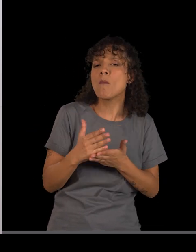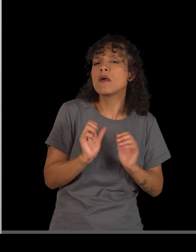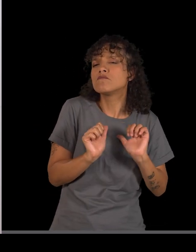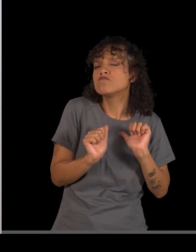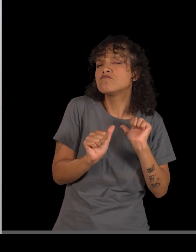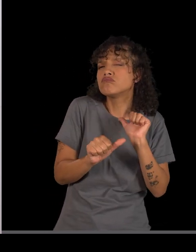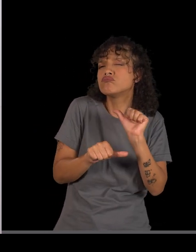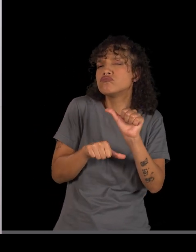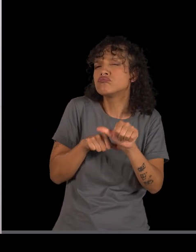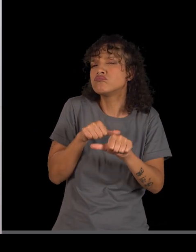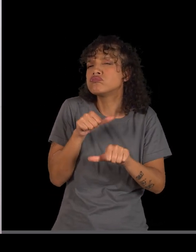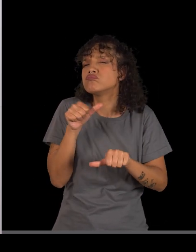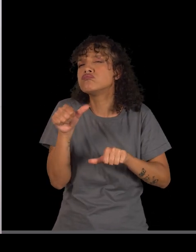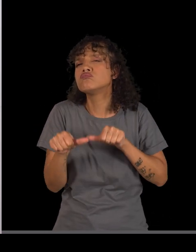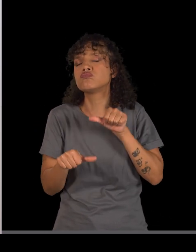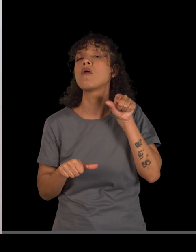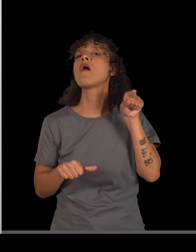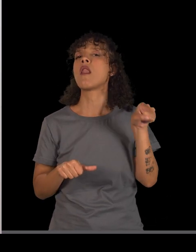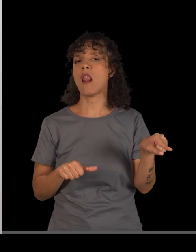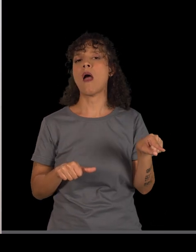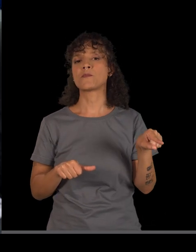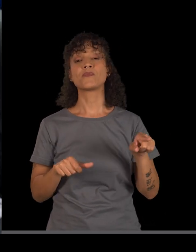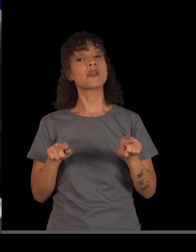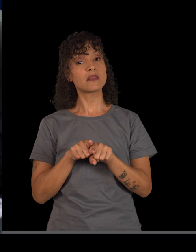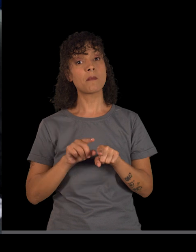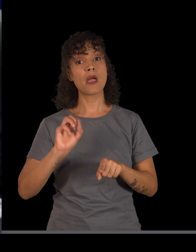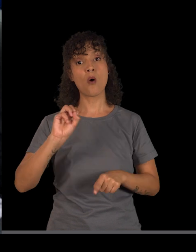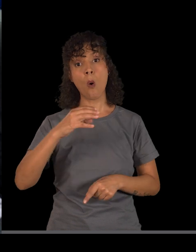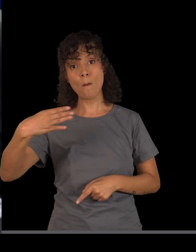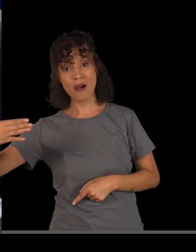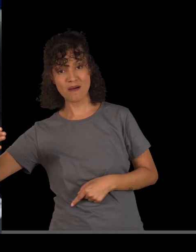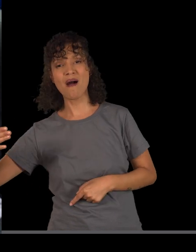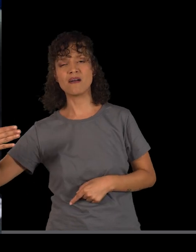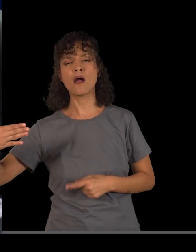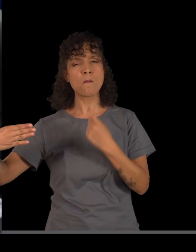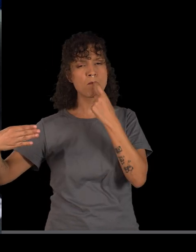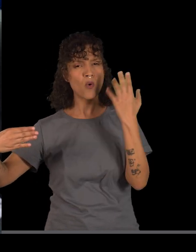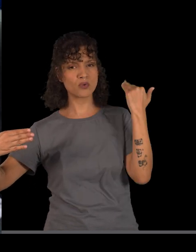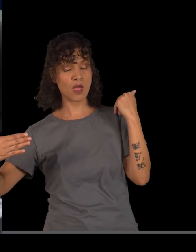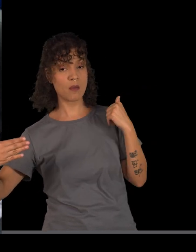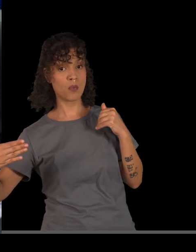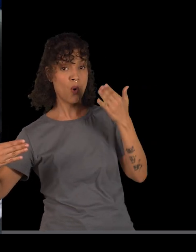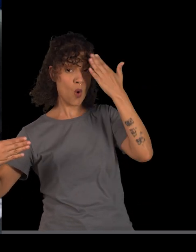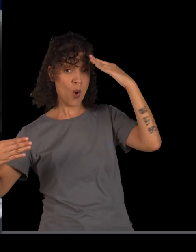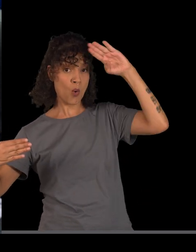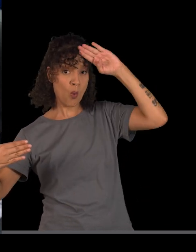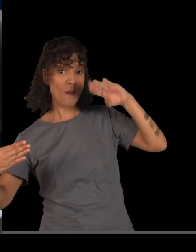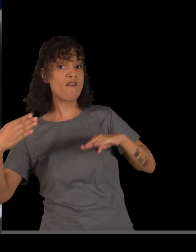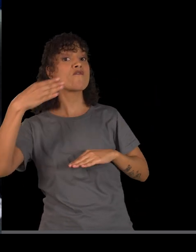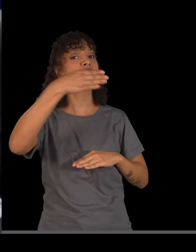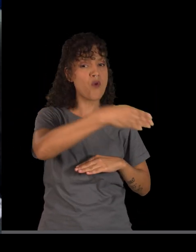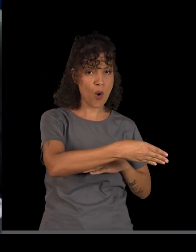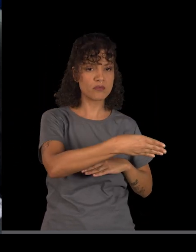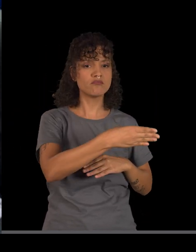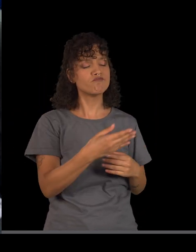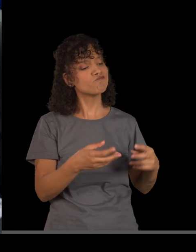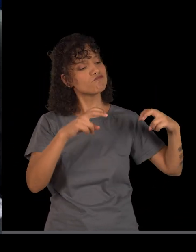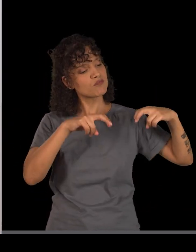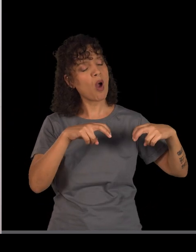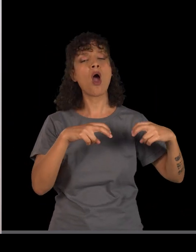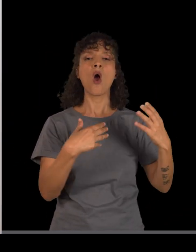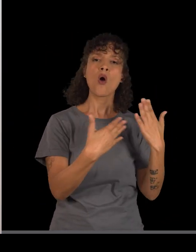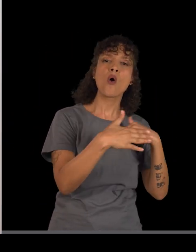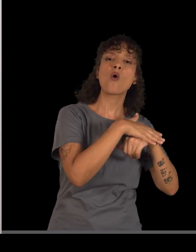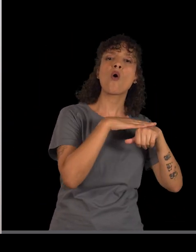algumas mudanças no país. E também Barack Obama recentemente foi até Cuba para conversar